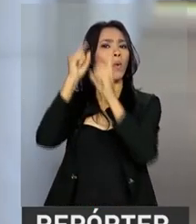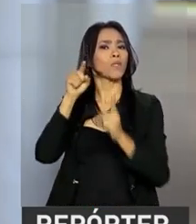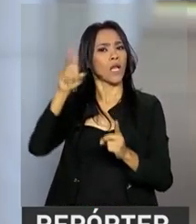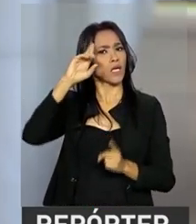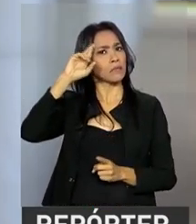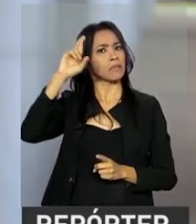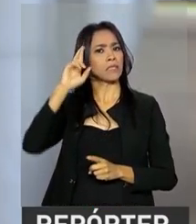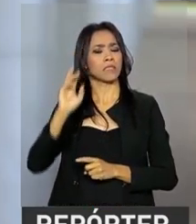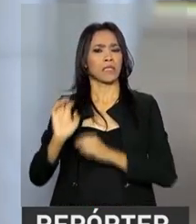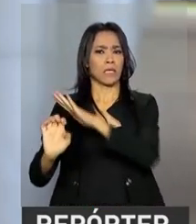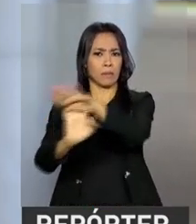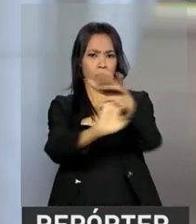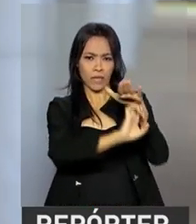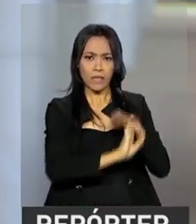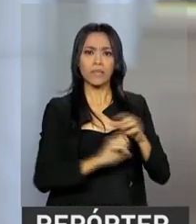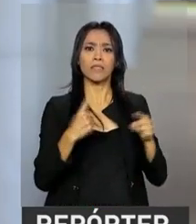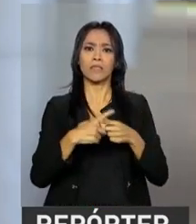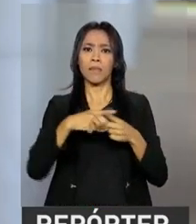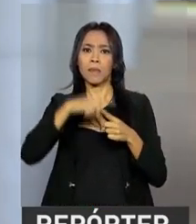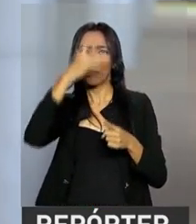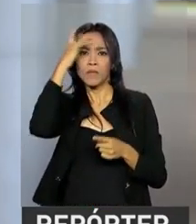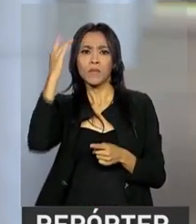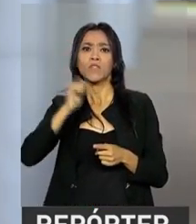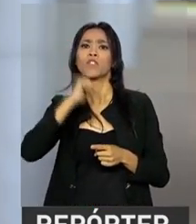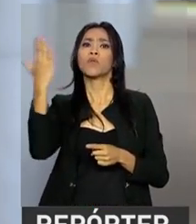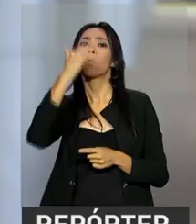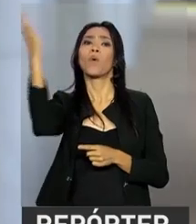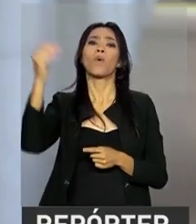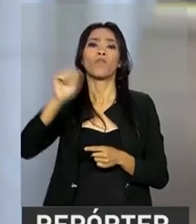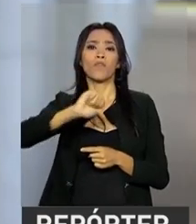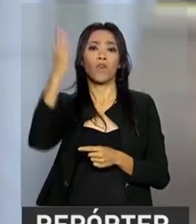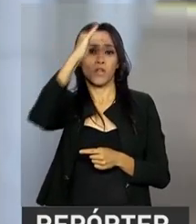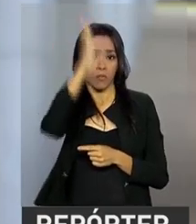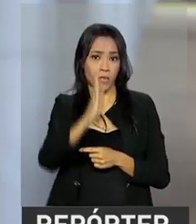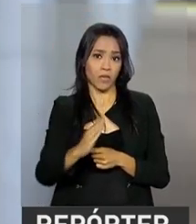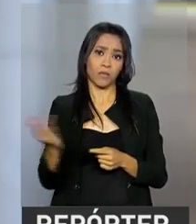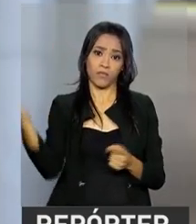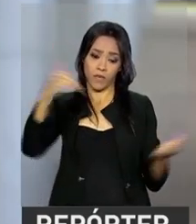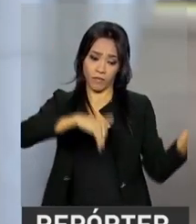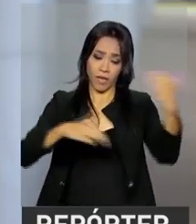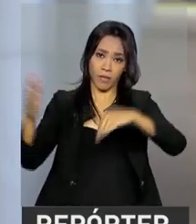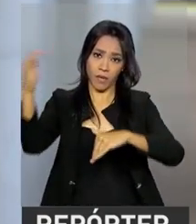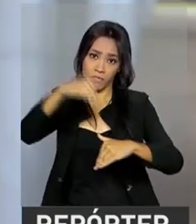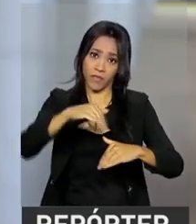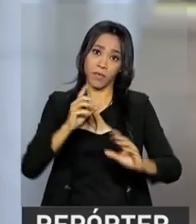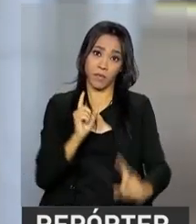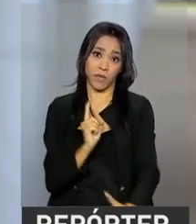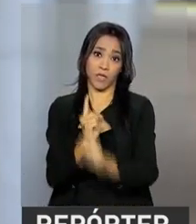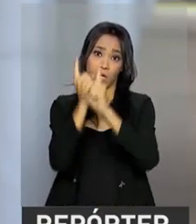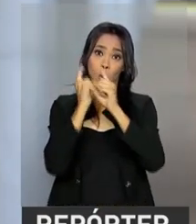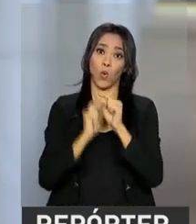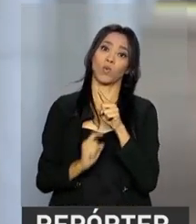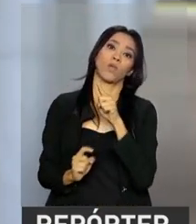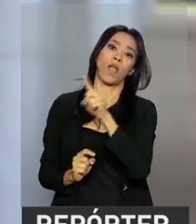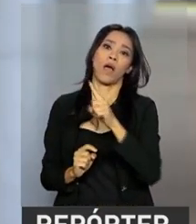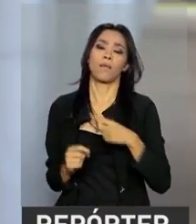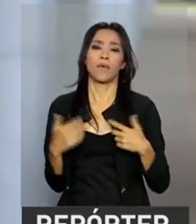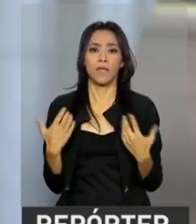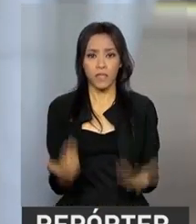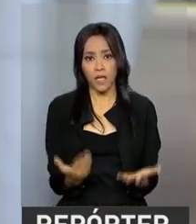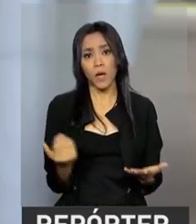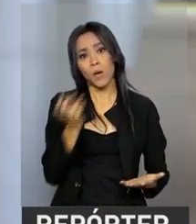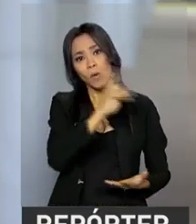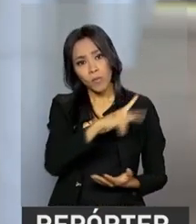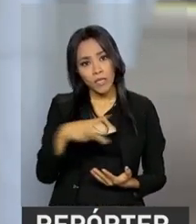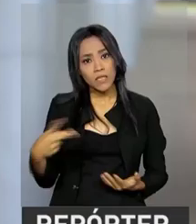estrangeiros é a 10ª conferência anual do Brasil promovida pelo Bank of America Mary lint o presidente Michel